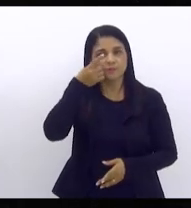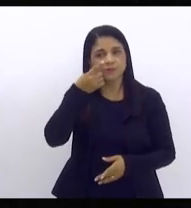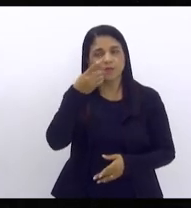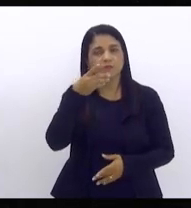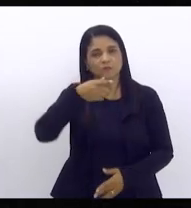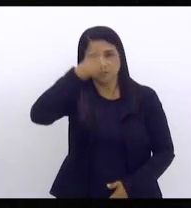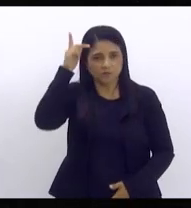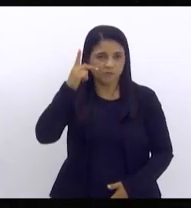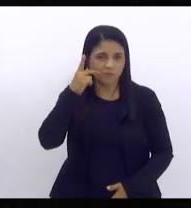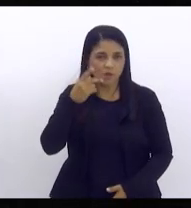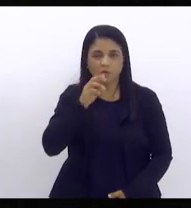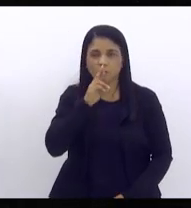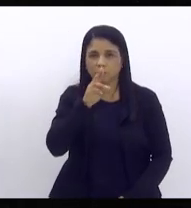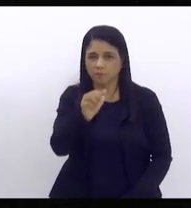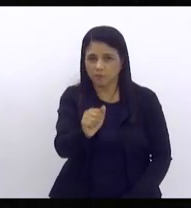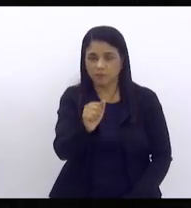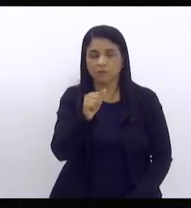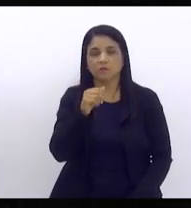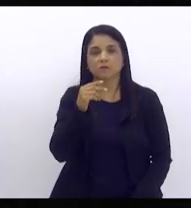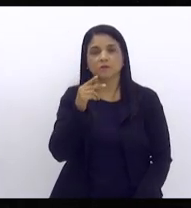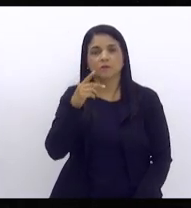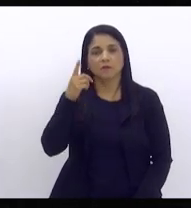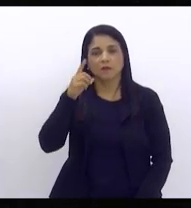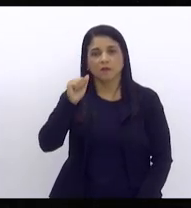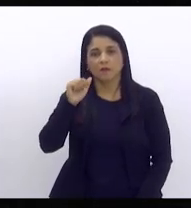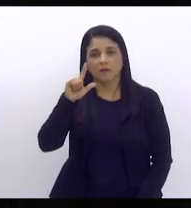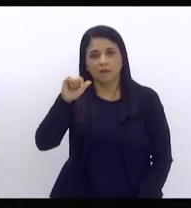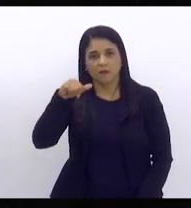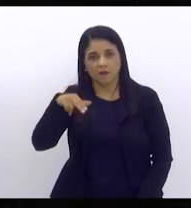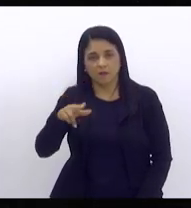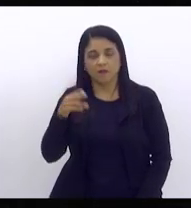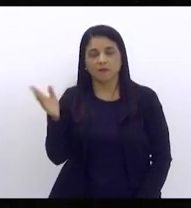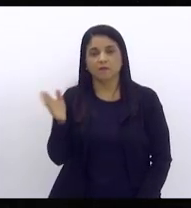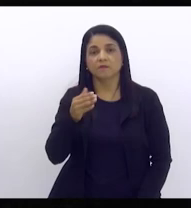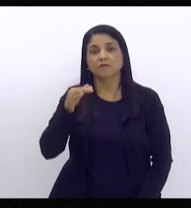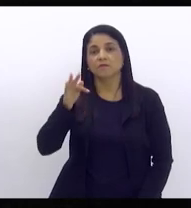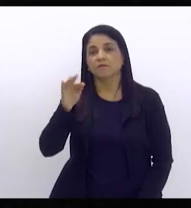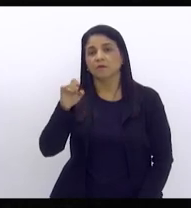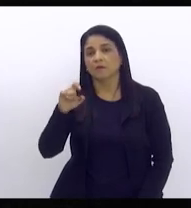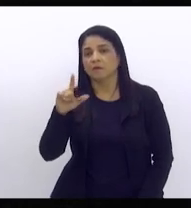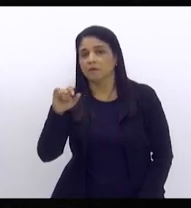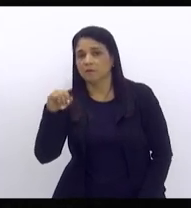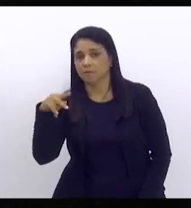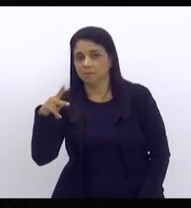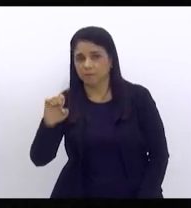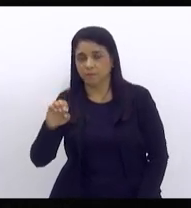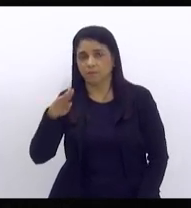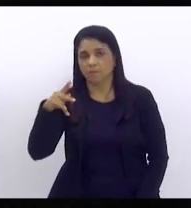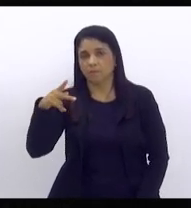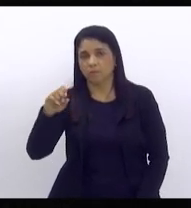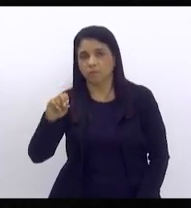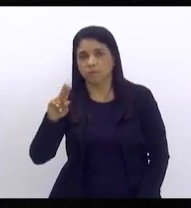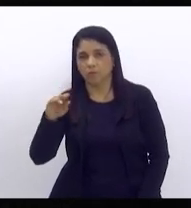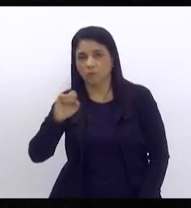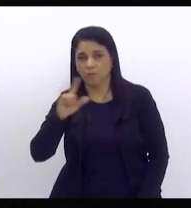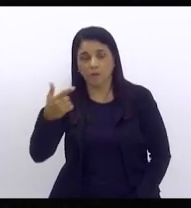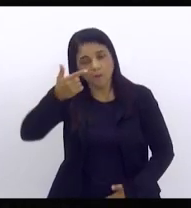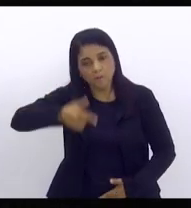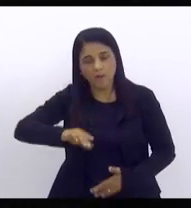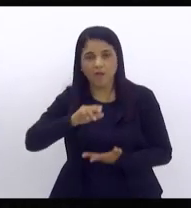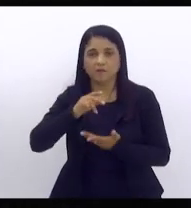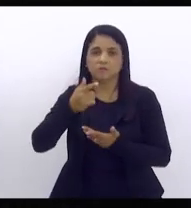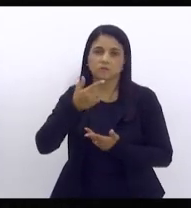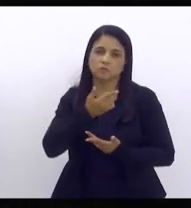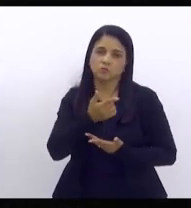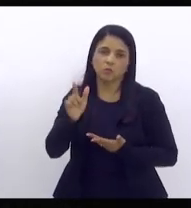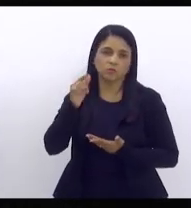Luiz Paulo, deputado Rodrigo Amorim, deputado Alan Lopes, deputado Felipe Pobel e demais deputados e deputadas, ela tem alguns